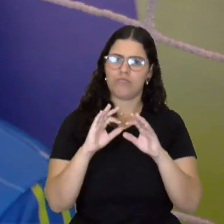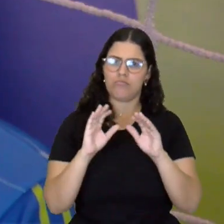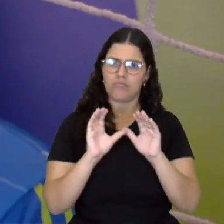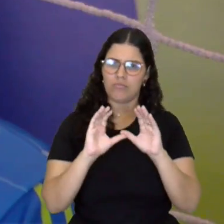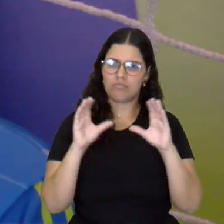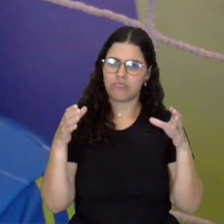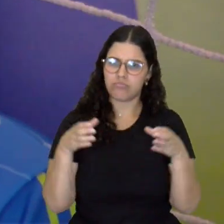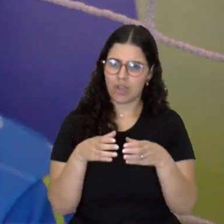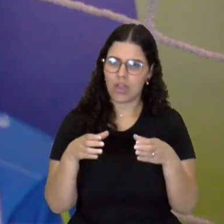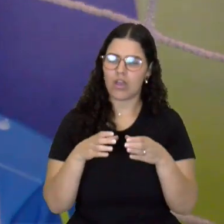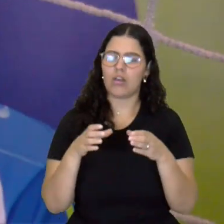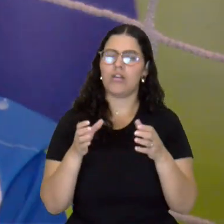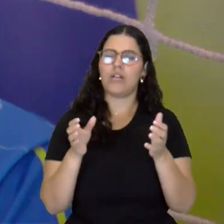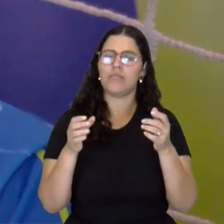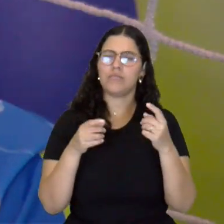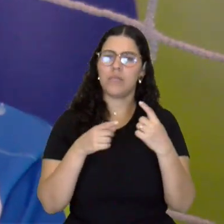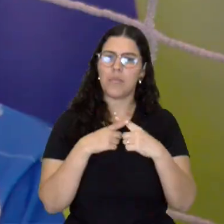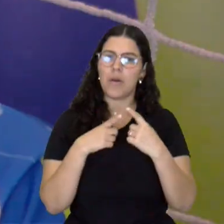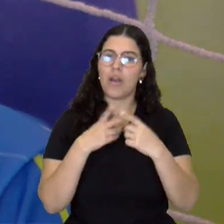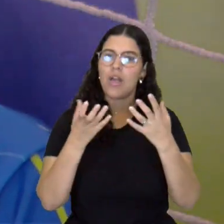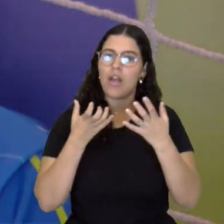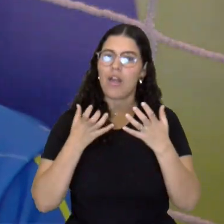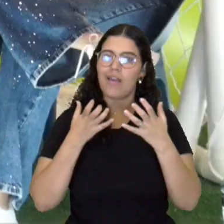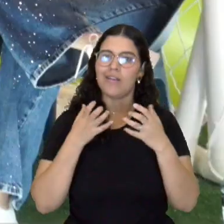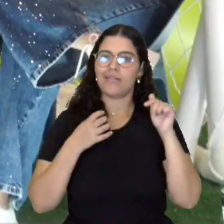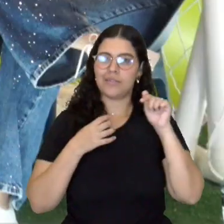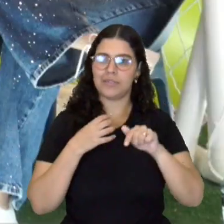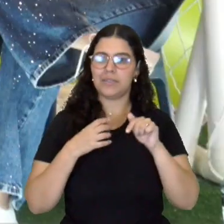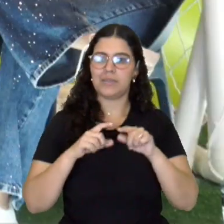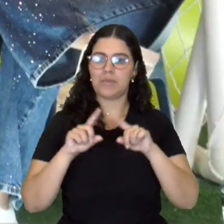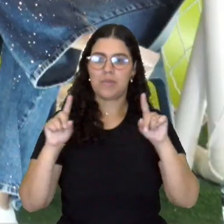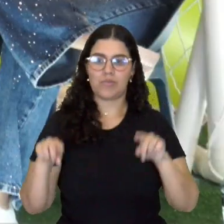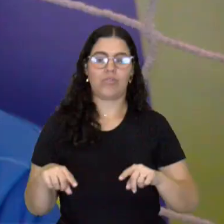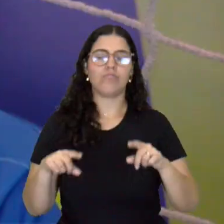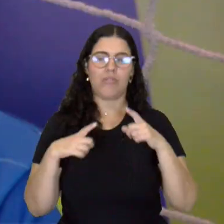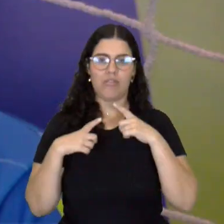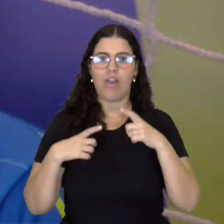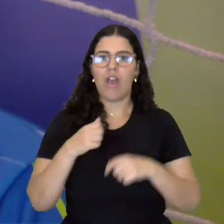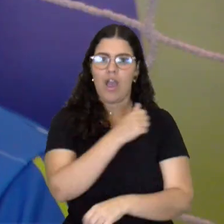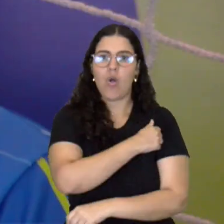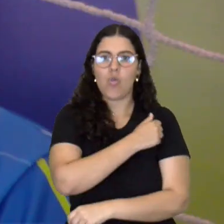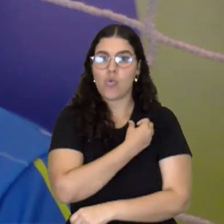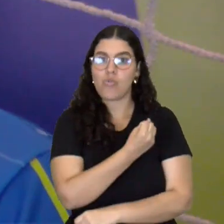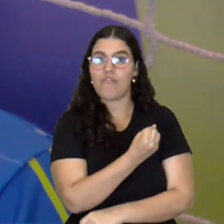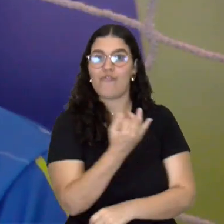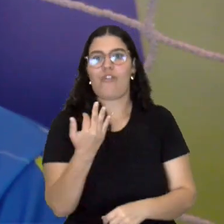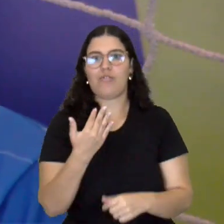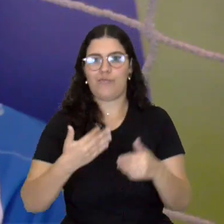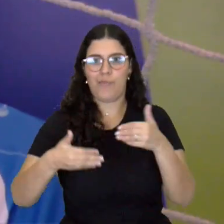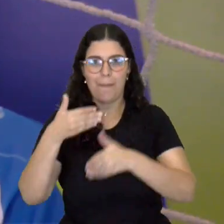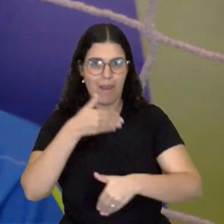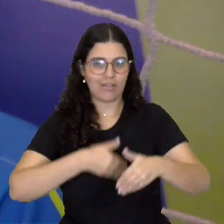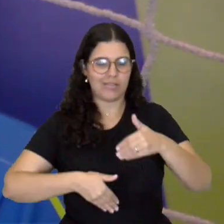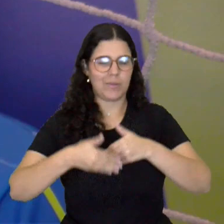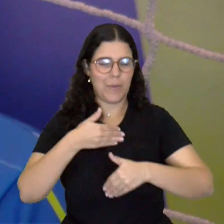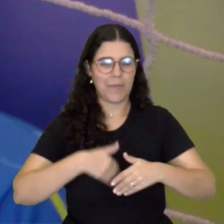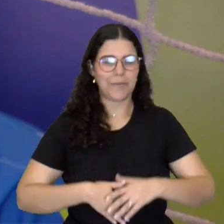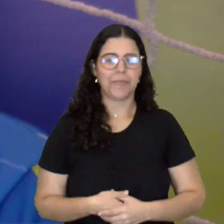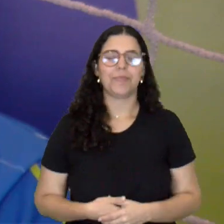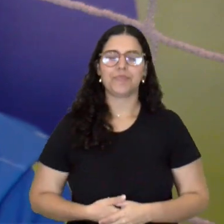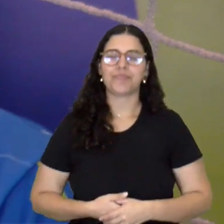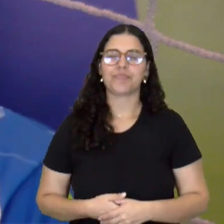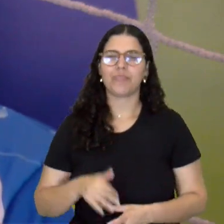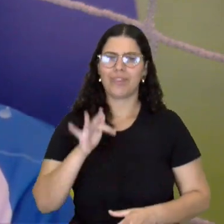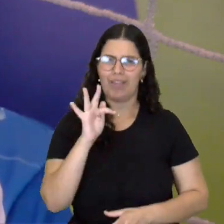desse projeto. E aí eles vão estarem aqui participando também para fazer esse trabalho. E aí o FLL é uma coisa muito importante